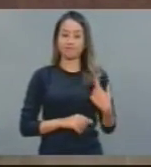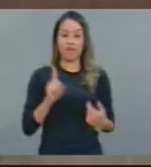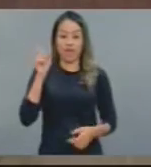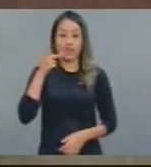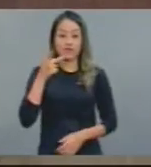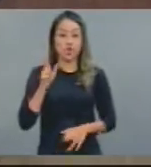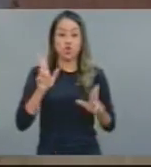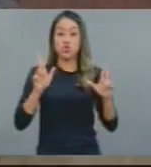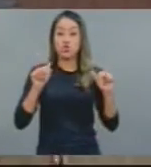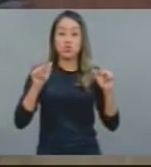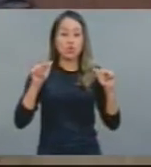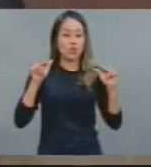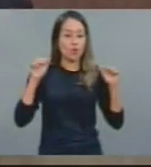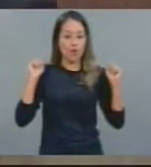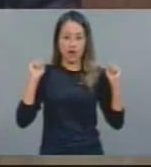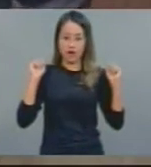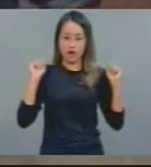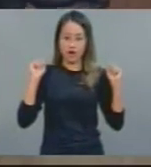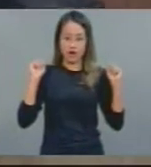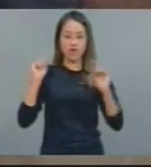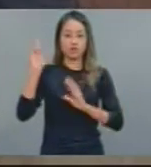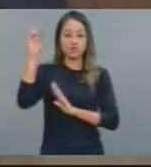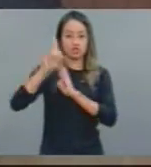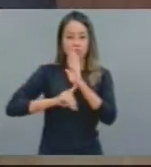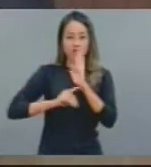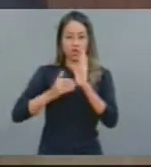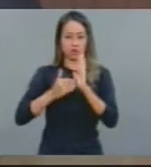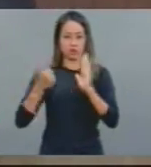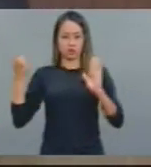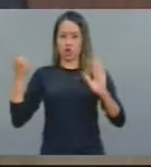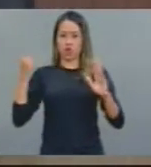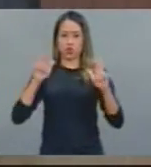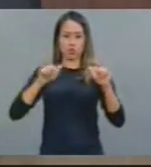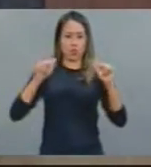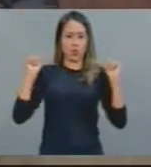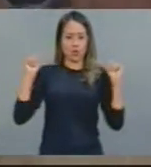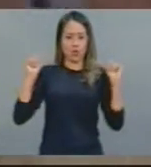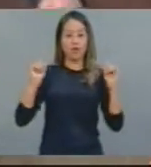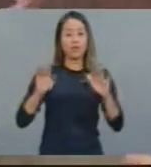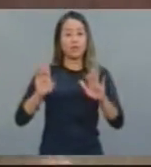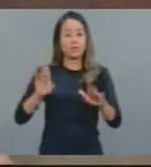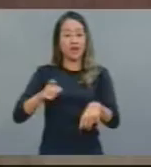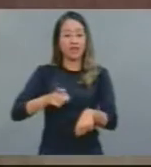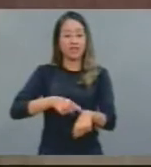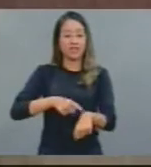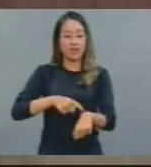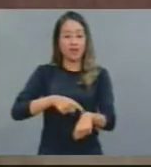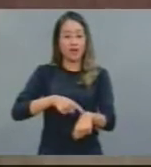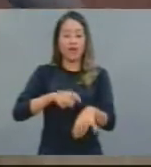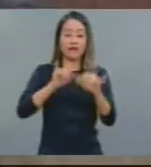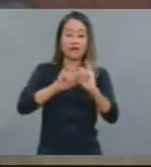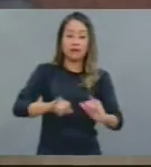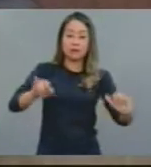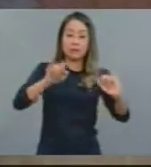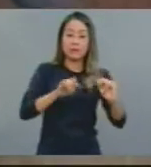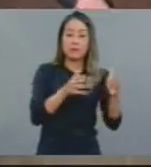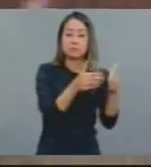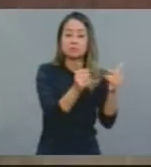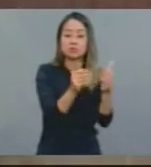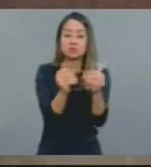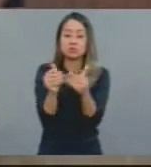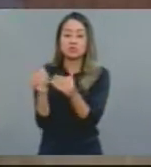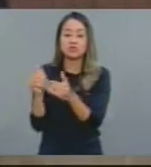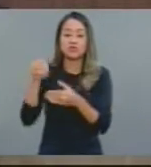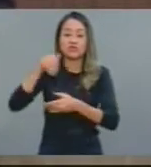Lembrem-se, durante a campanha, nas campanhas as palavras são férteis, os discursos profícuos, as pessoas